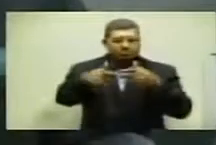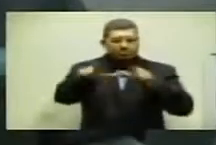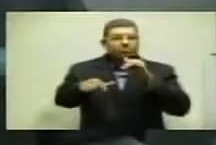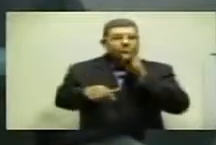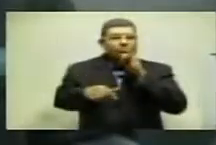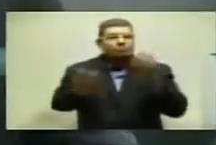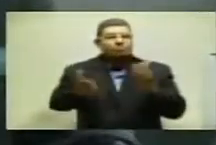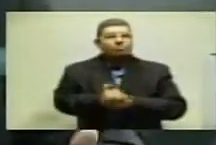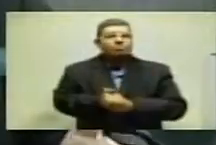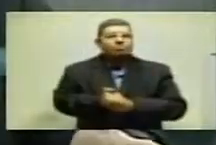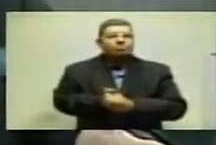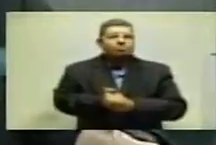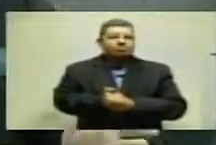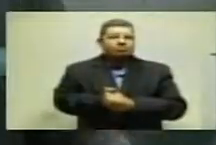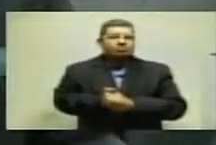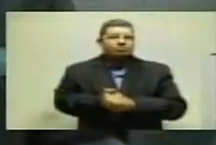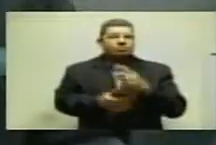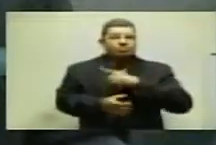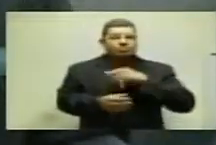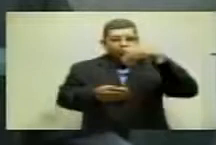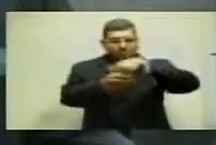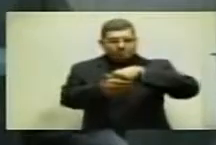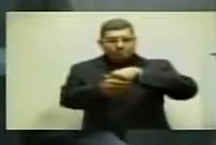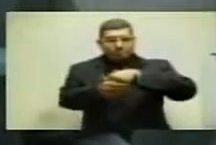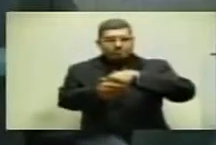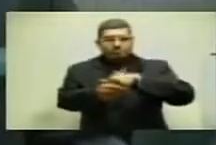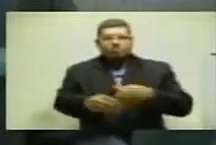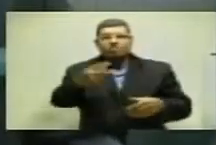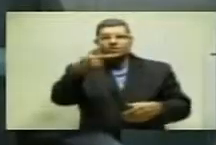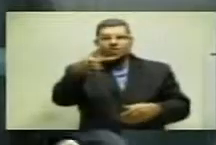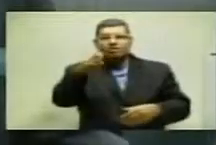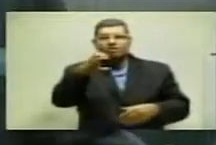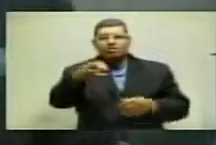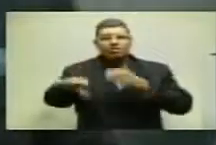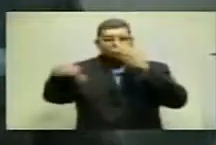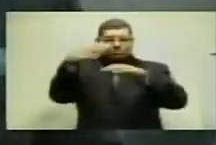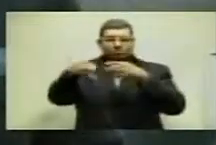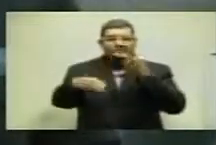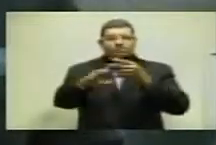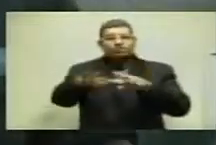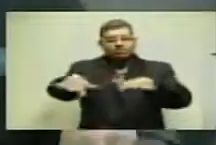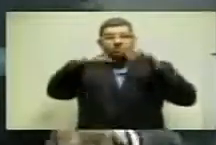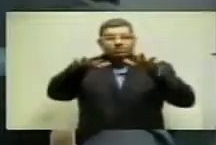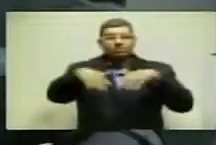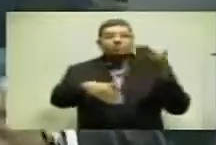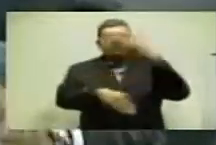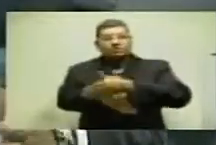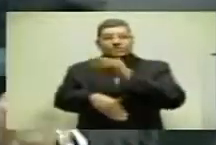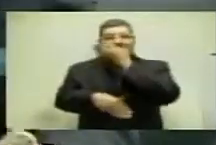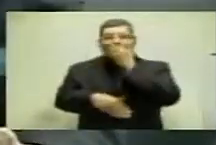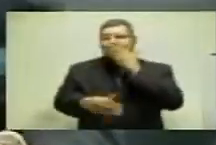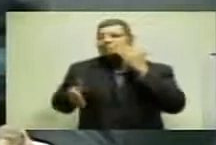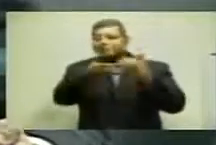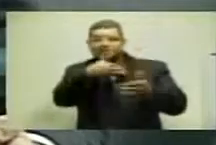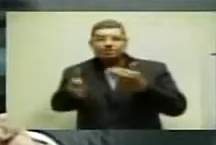exemplo agora recente. Houve a votação da PEC da música. Isso ainda não foi a plenário. Isso irá a plenário a